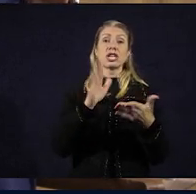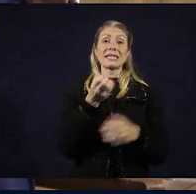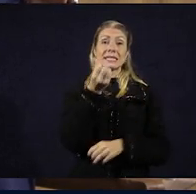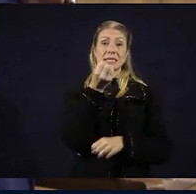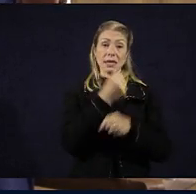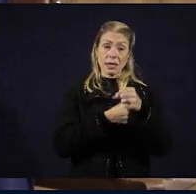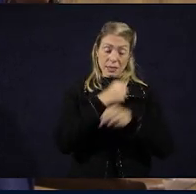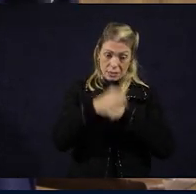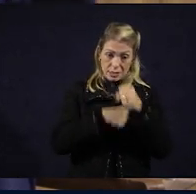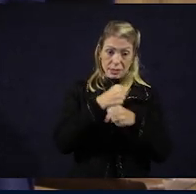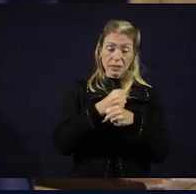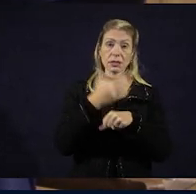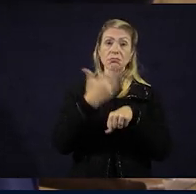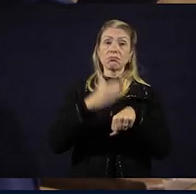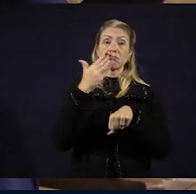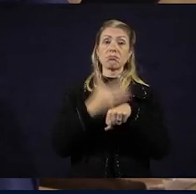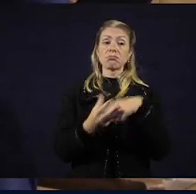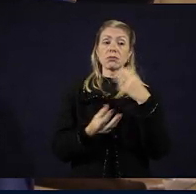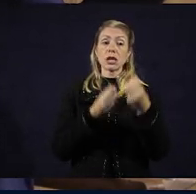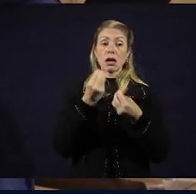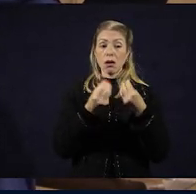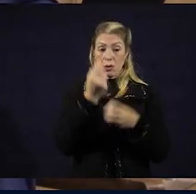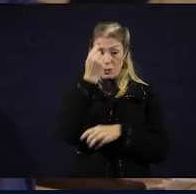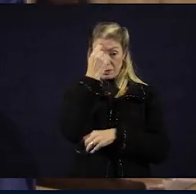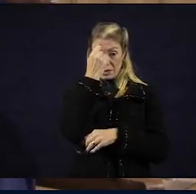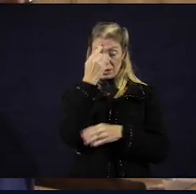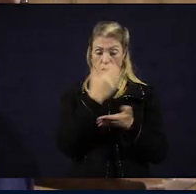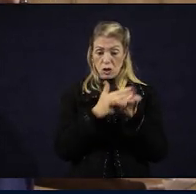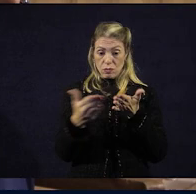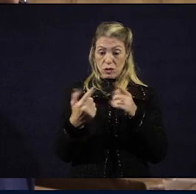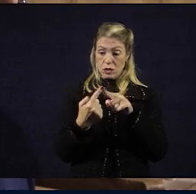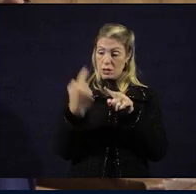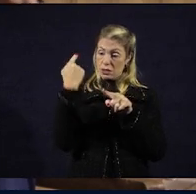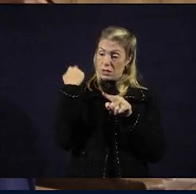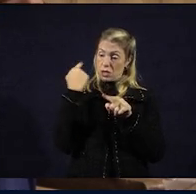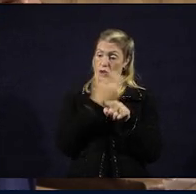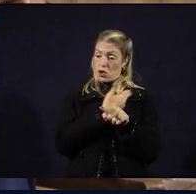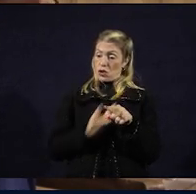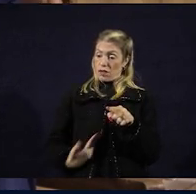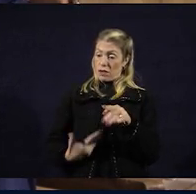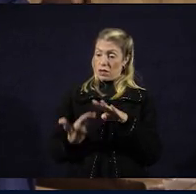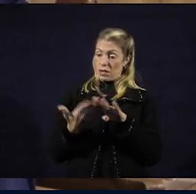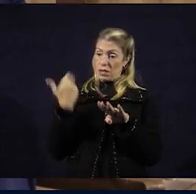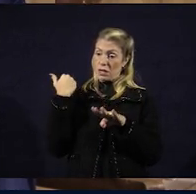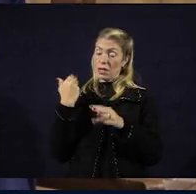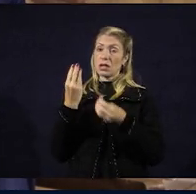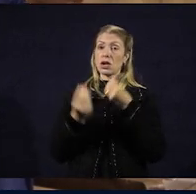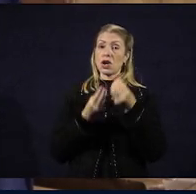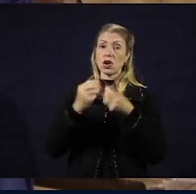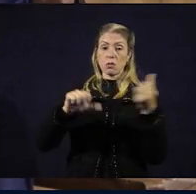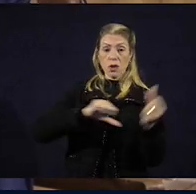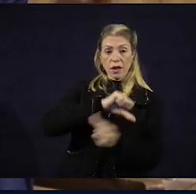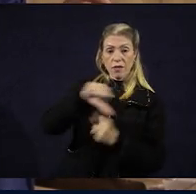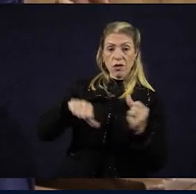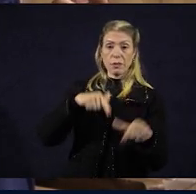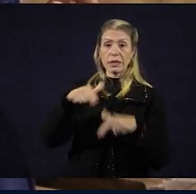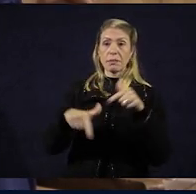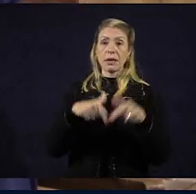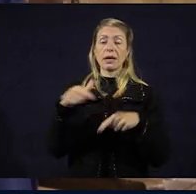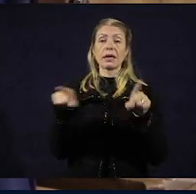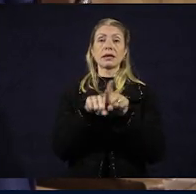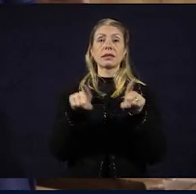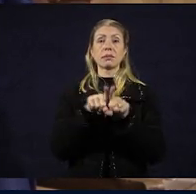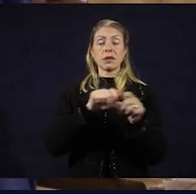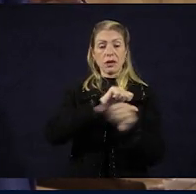a gente pratica né ele começa ali atrás ainda no governo anterior quando a gente promove a reforma trabalhista a reforma